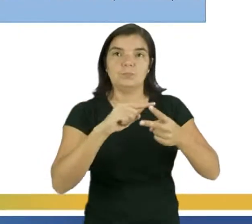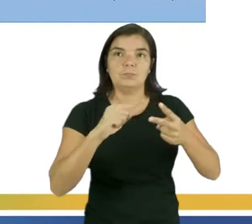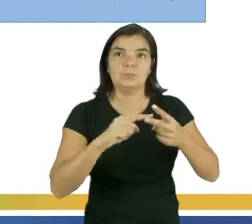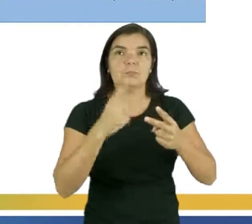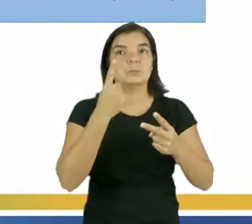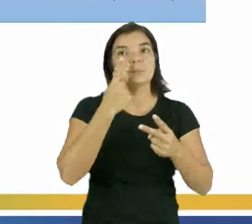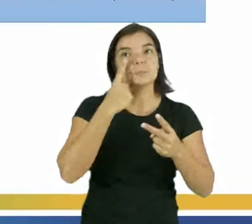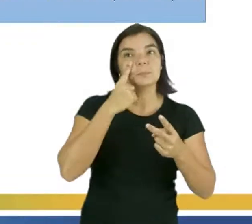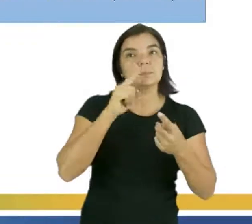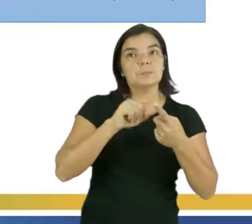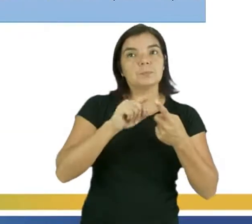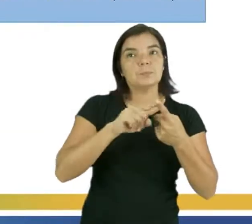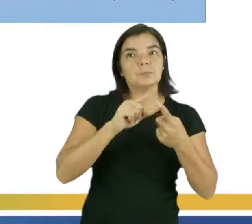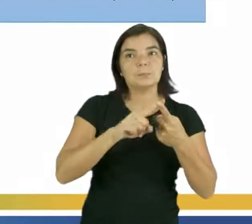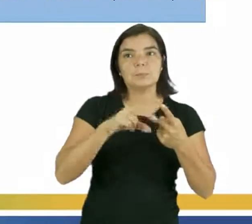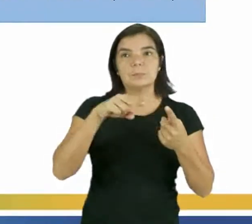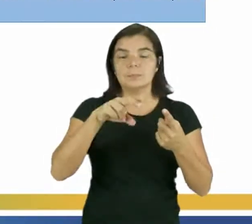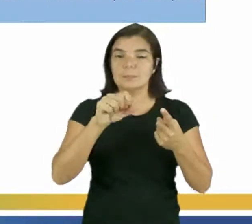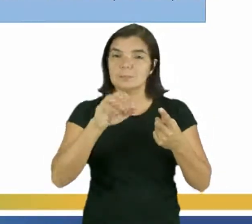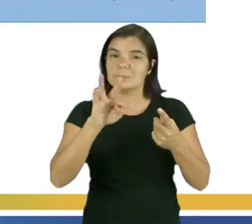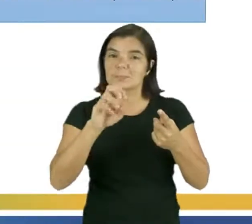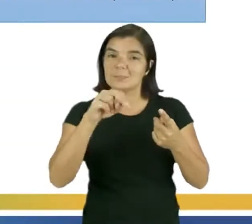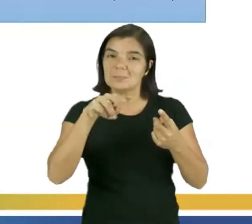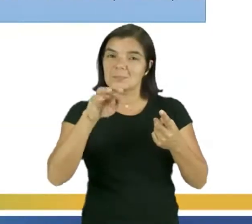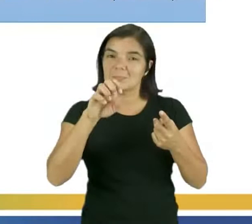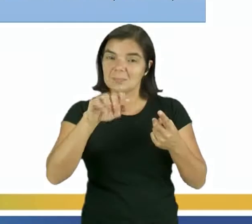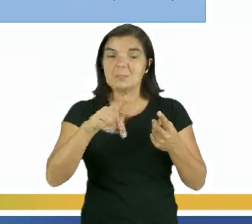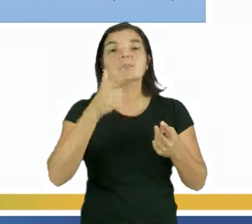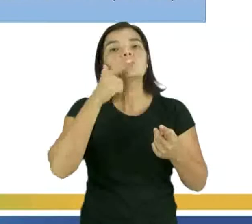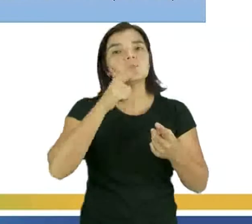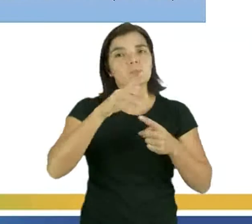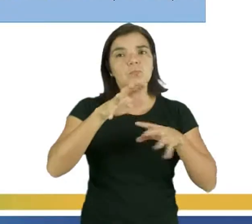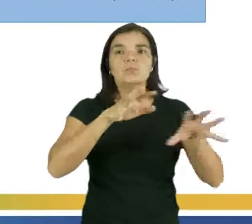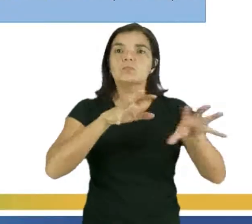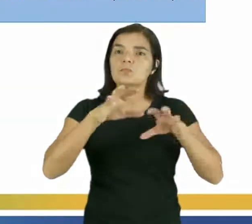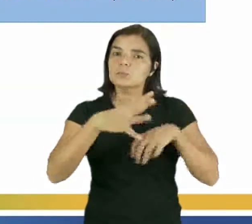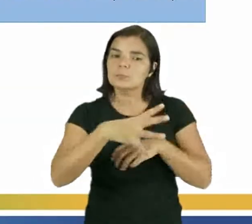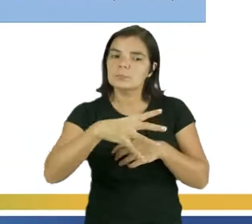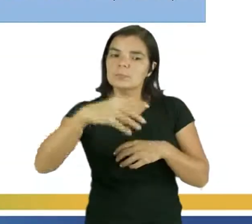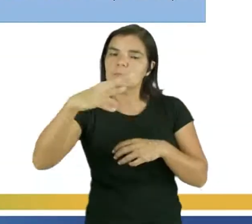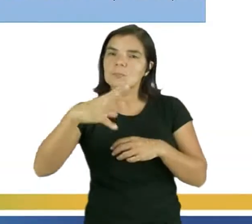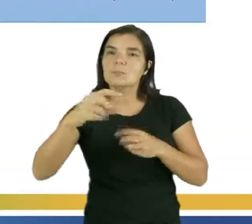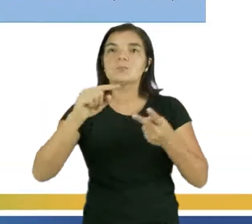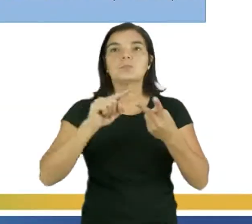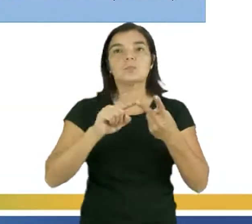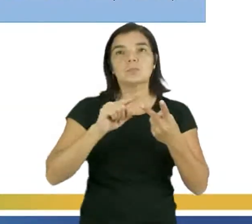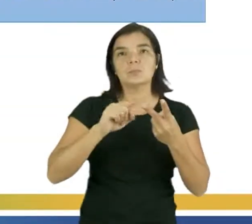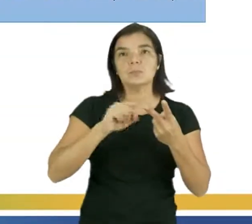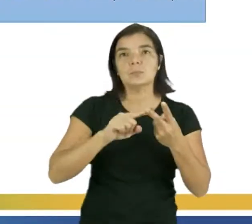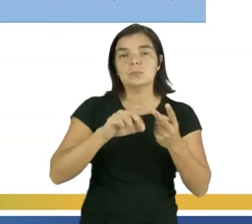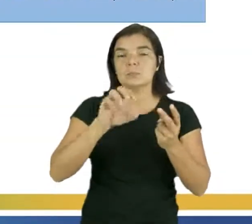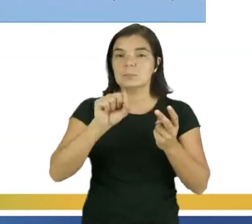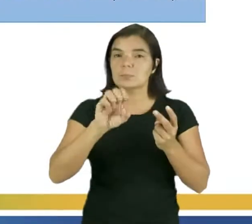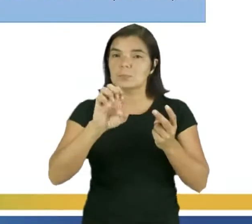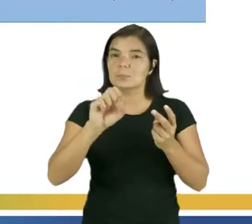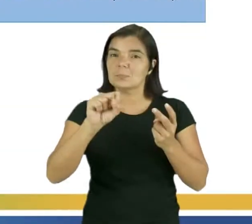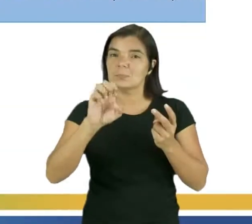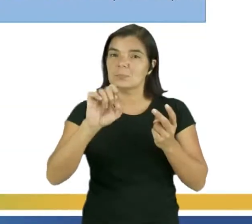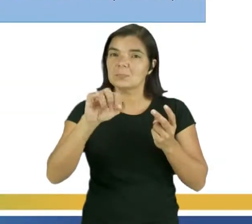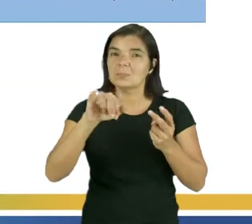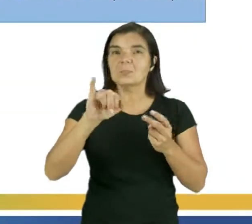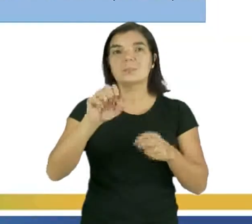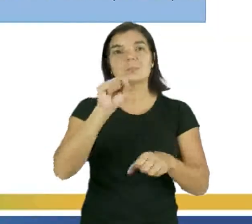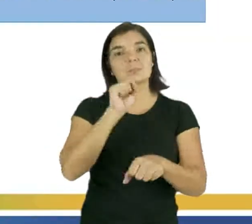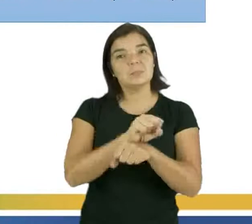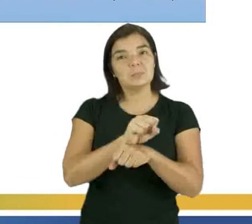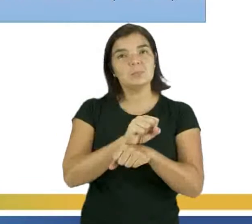Ou ele vai ter uma forma natante, que é aquela que consegue se locomover de um local para o outro, ou vai ser uma forma séssil, que é aquela que fica